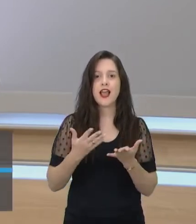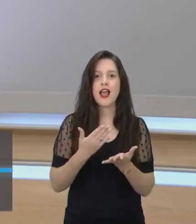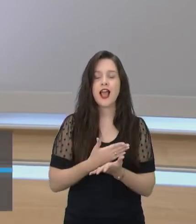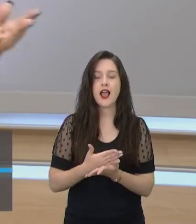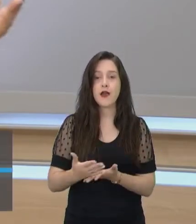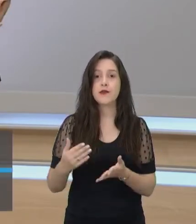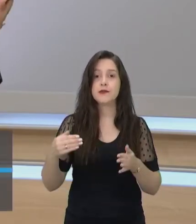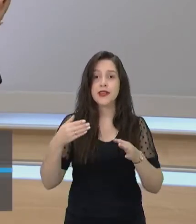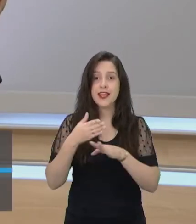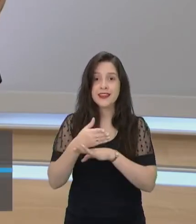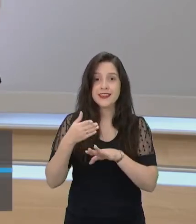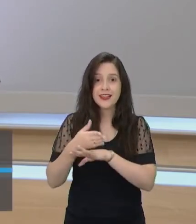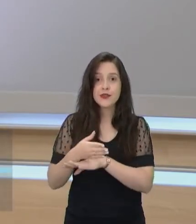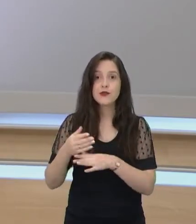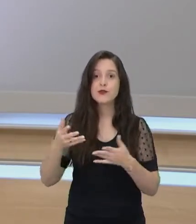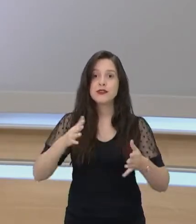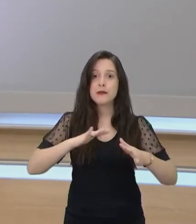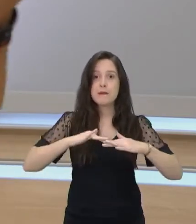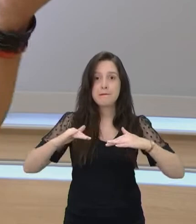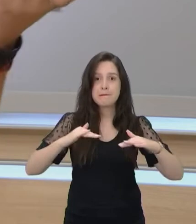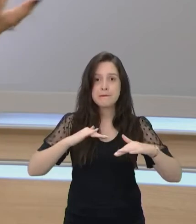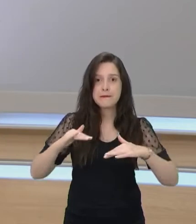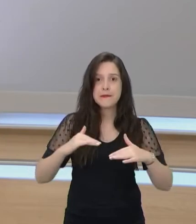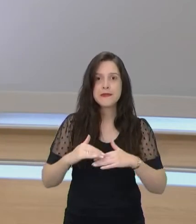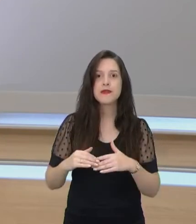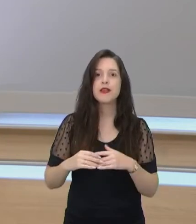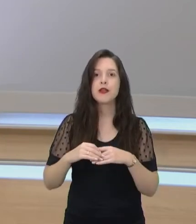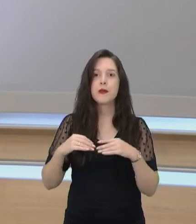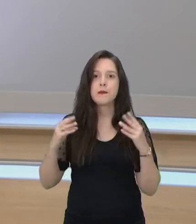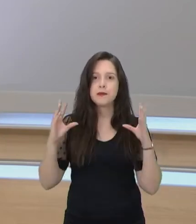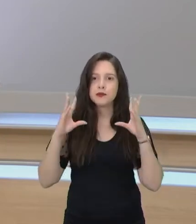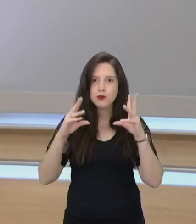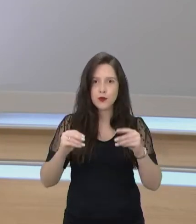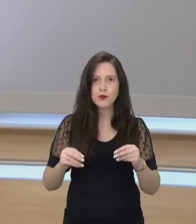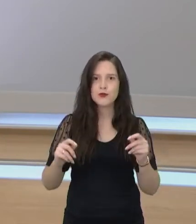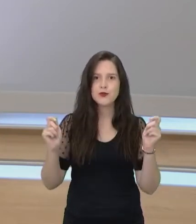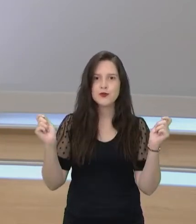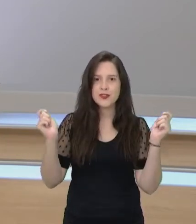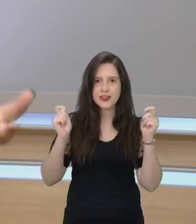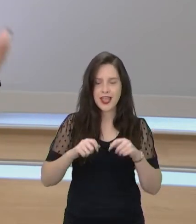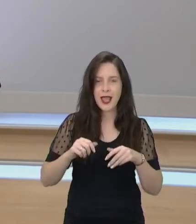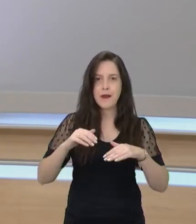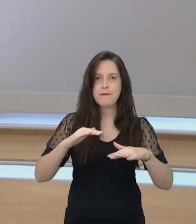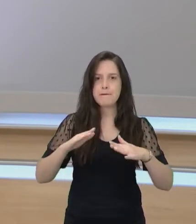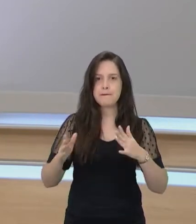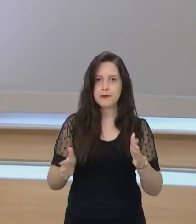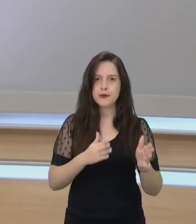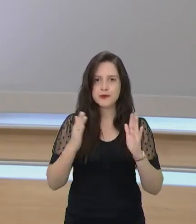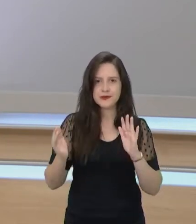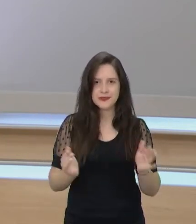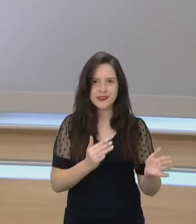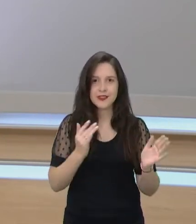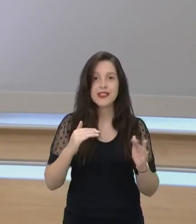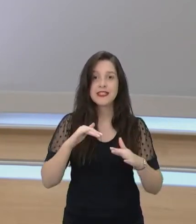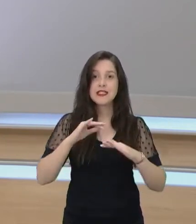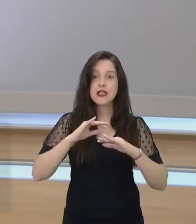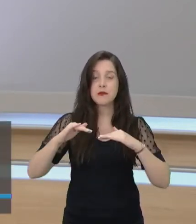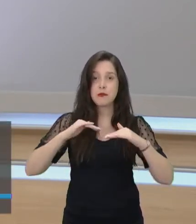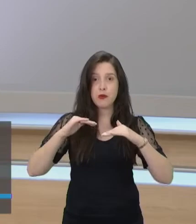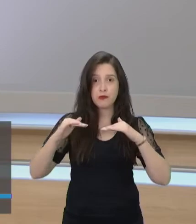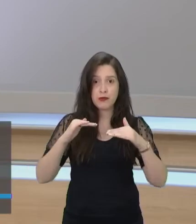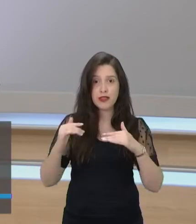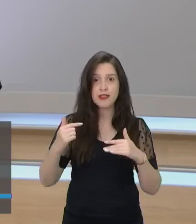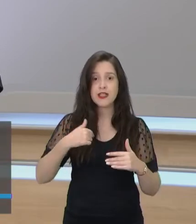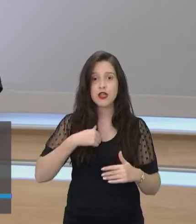entrando aonde? No desenvolvimento, porque você mal percebeu, já acabou ali a nossa introdução. Vamos dar início ao nosso desenvolvimento. Eu sou a